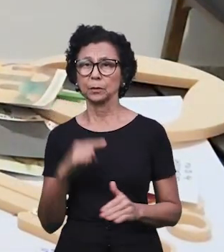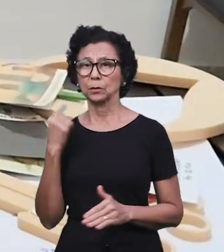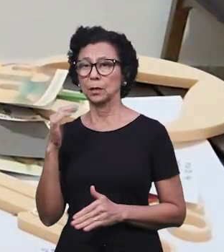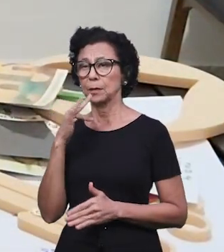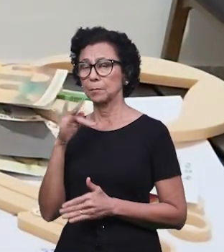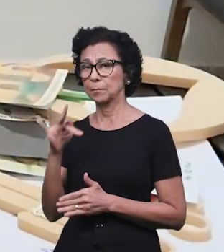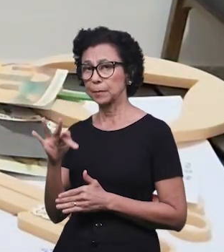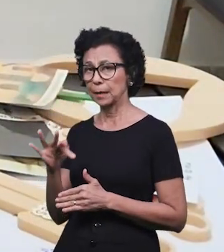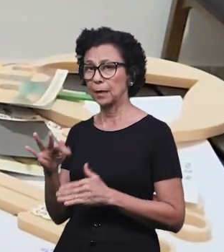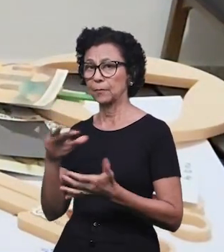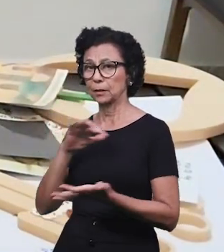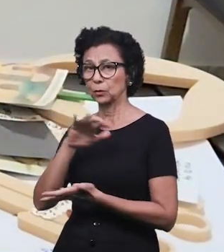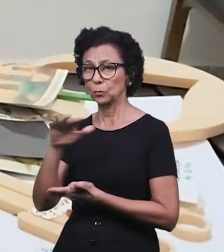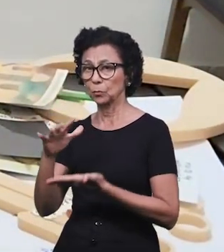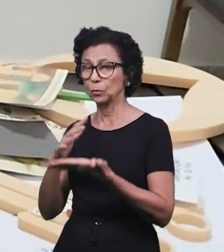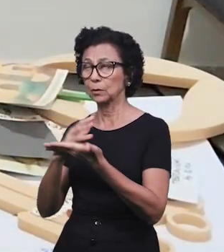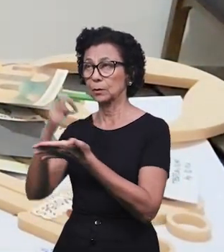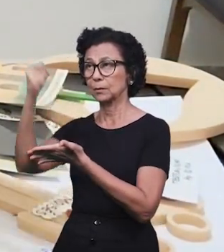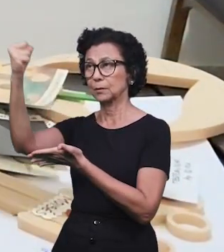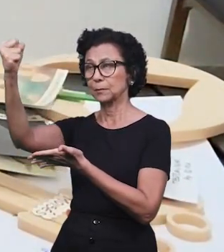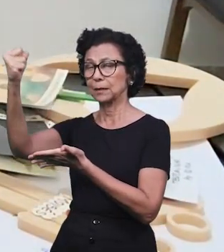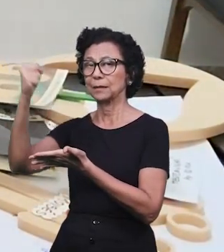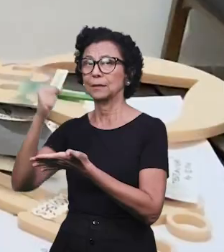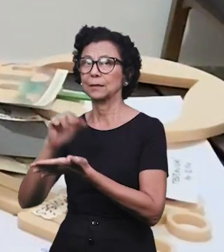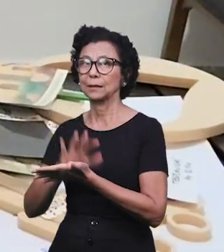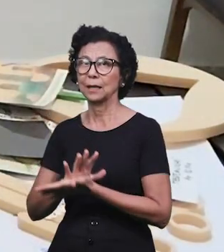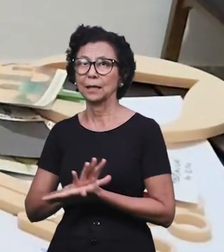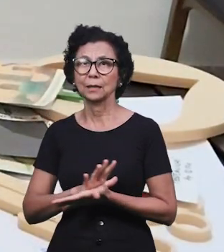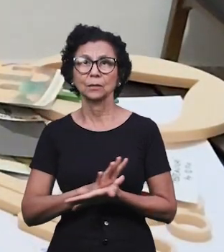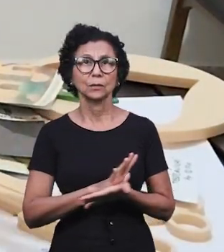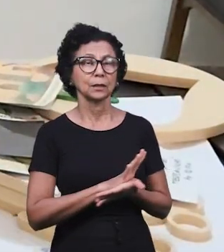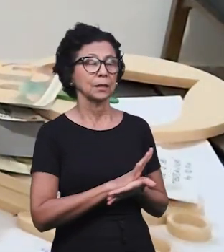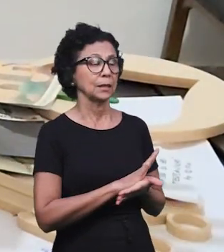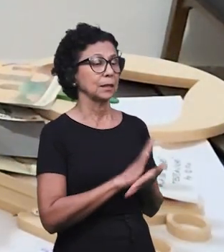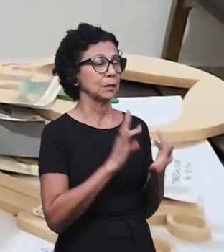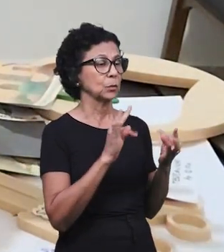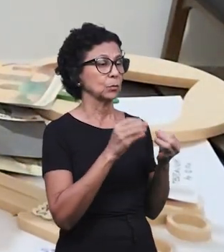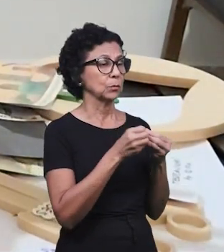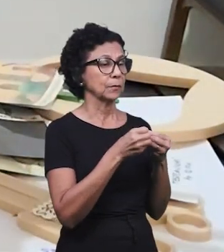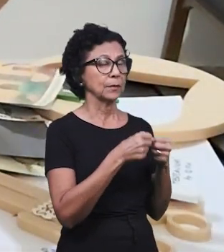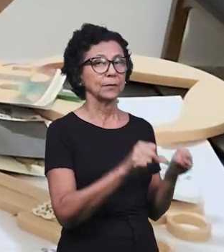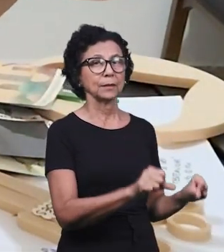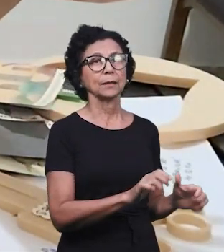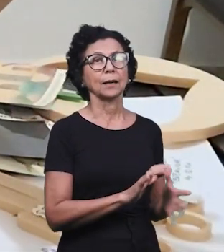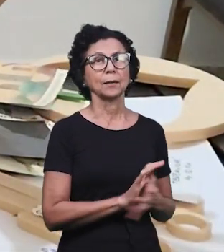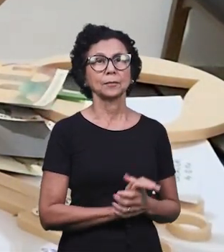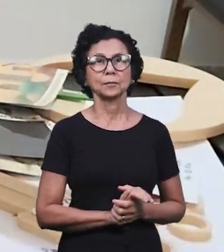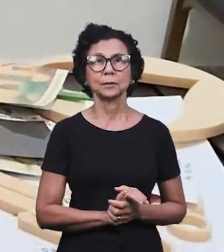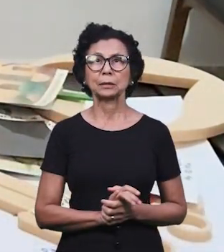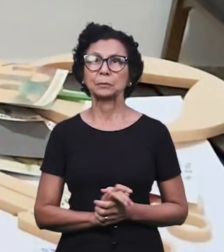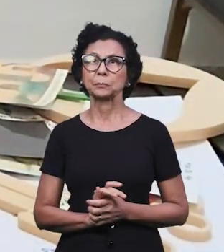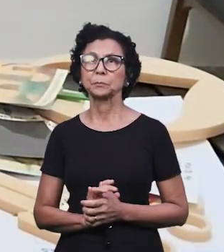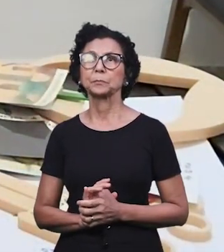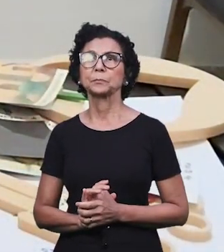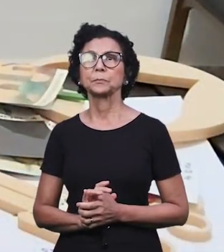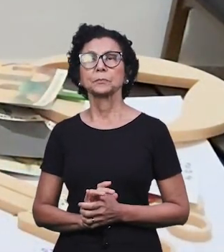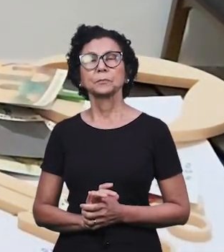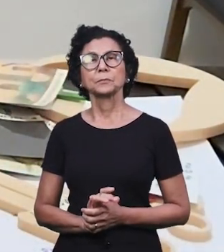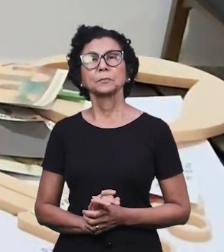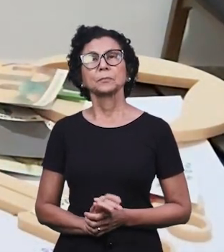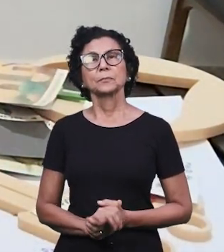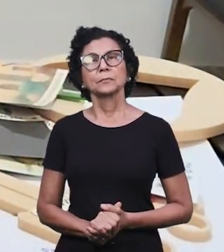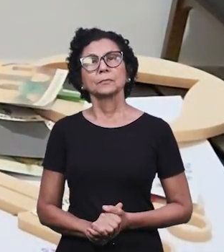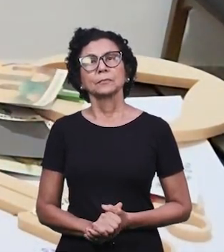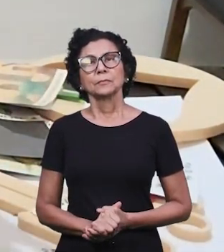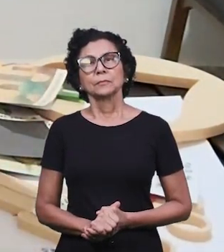desse mundo. O povo estava aqui para sair do Egito e entrar assim, numa terra que o Senhor tinha preparado para eles. E